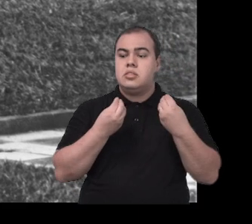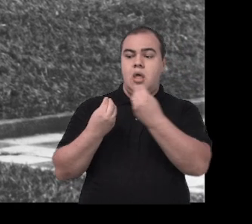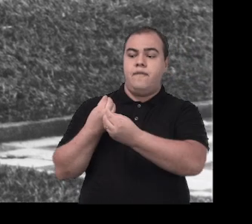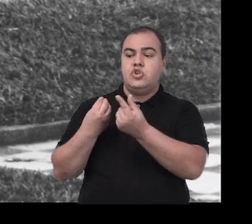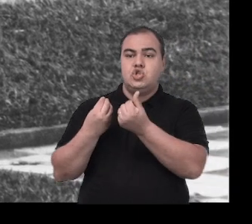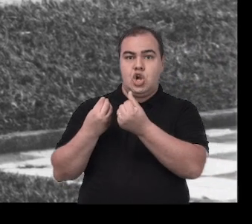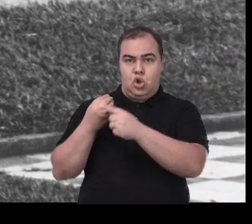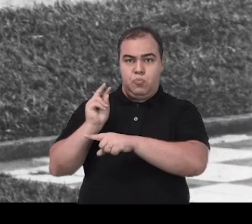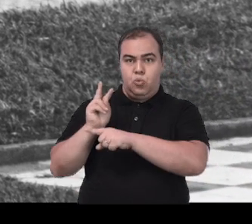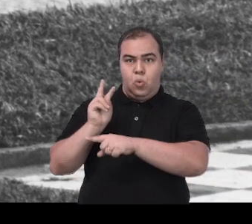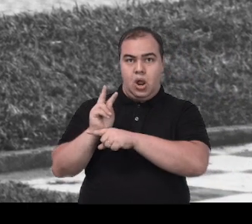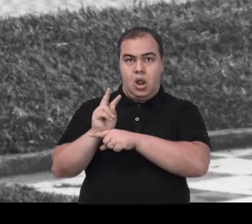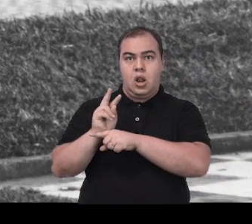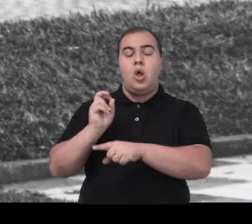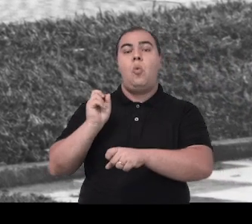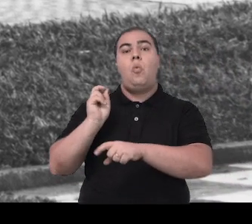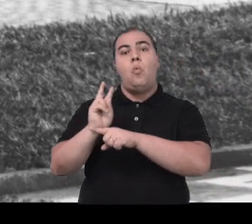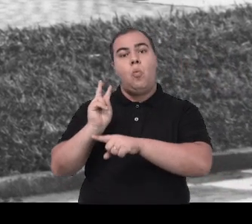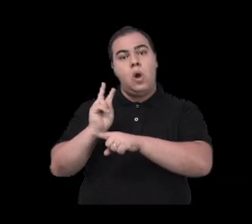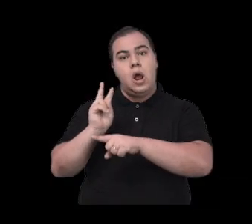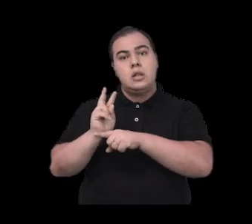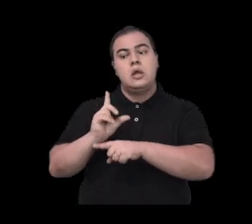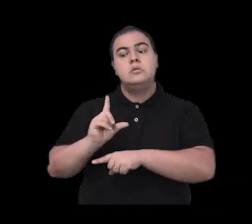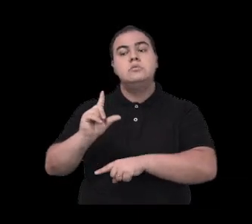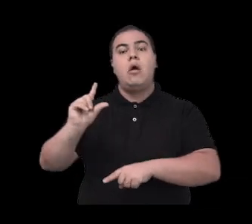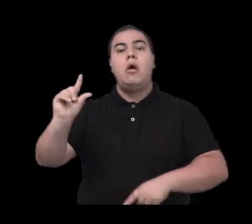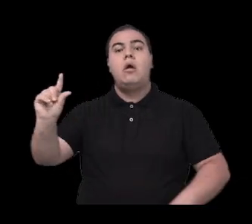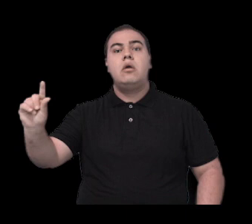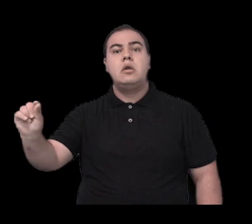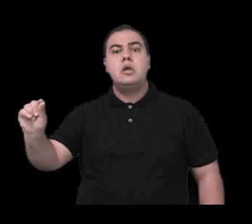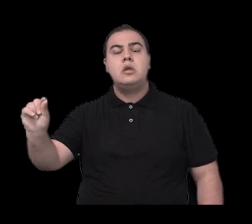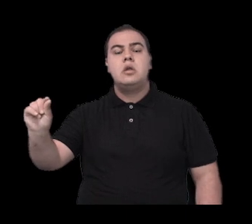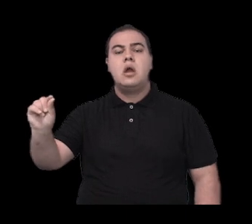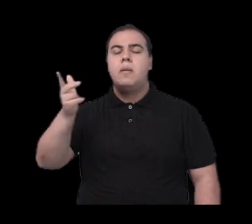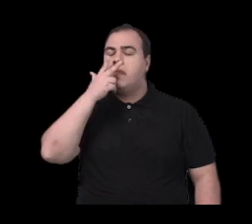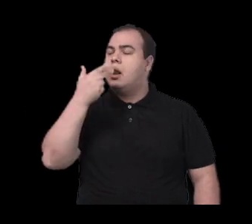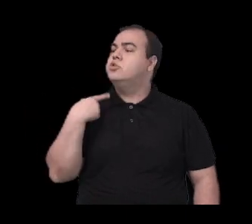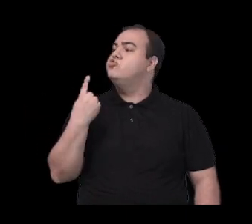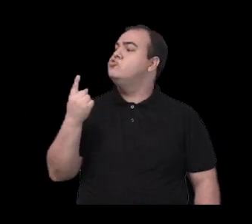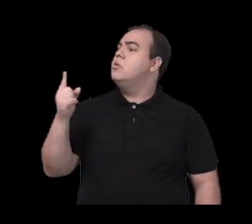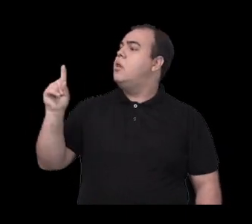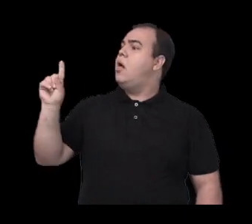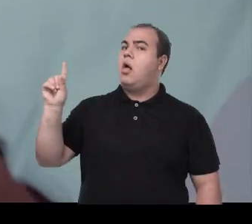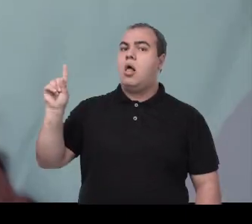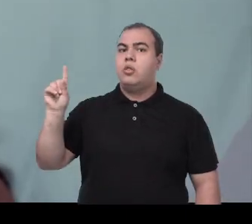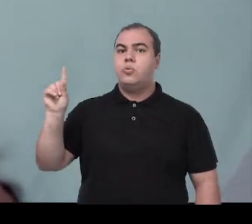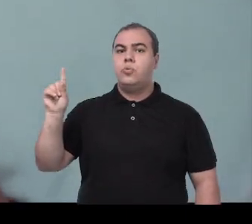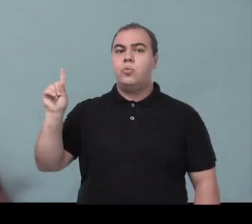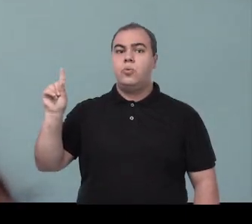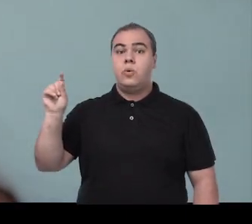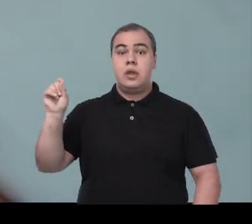davam dinheiro para o guarda saía do pátio, ficava meio de lado